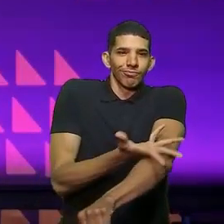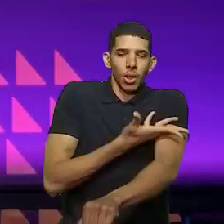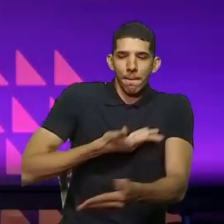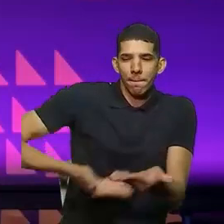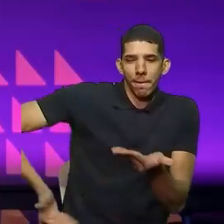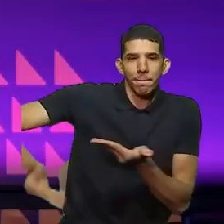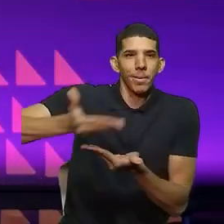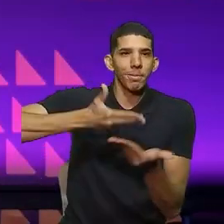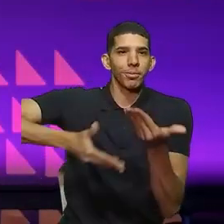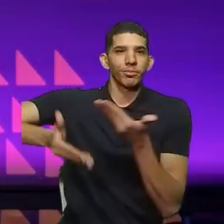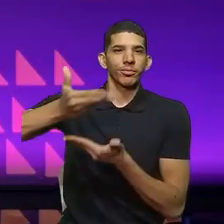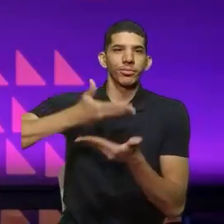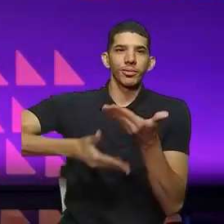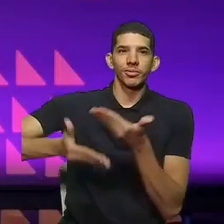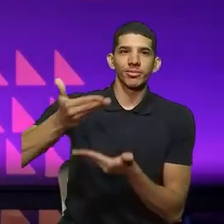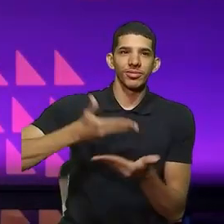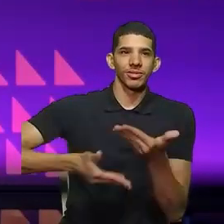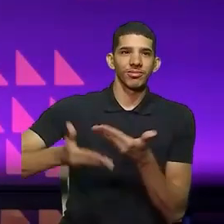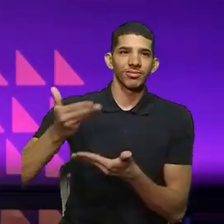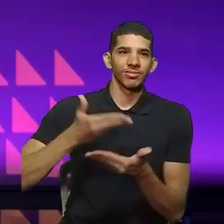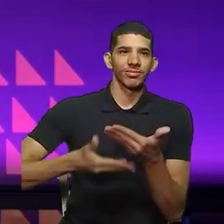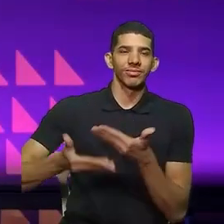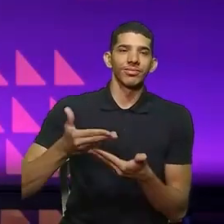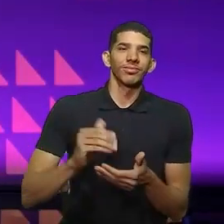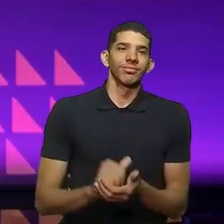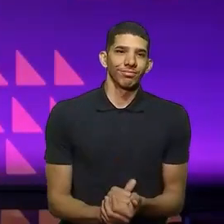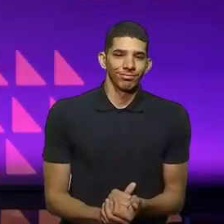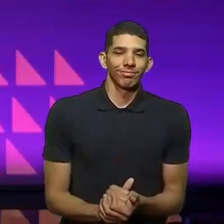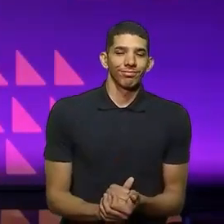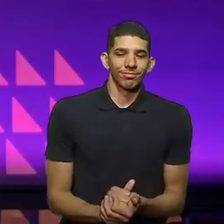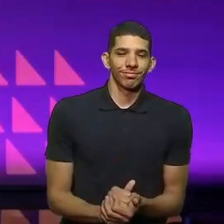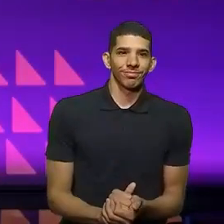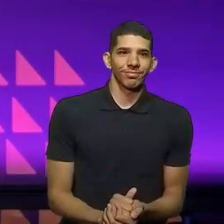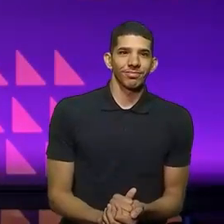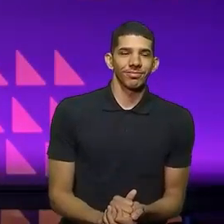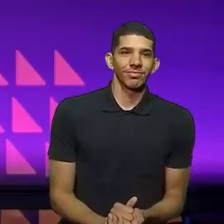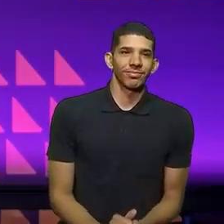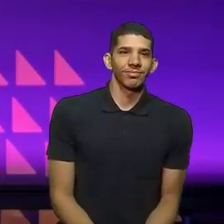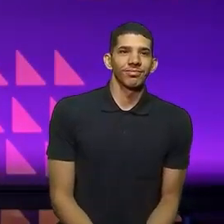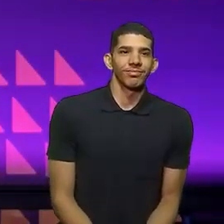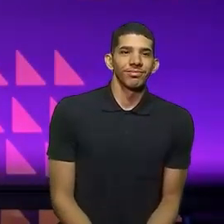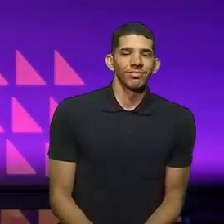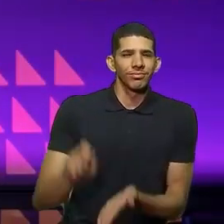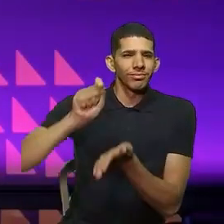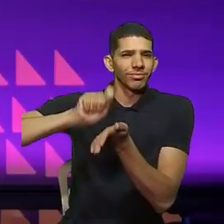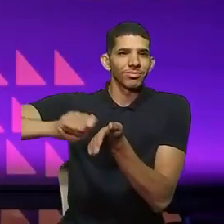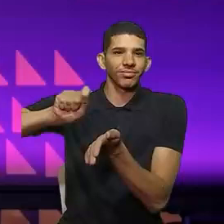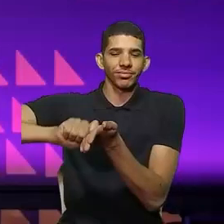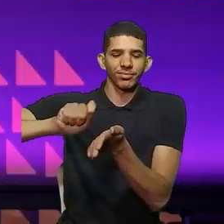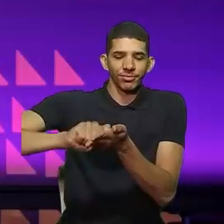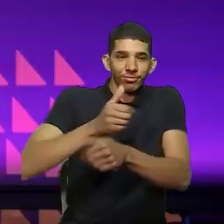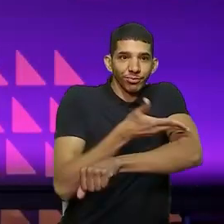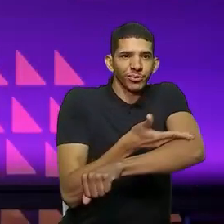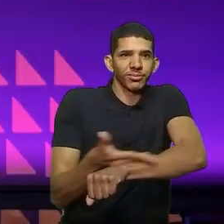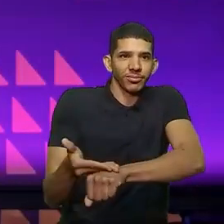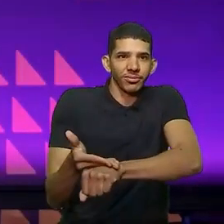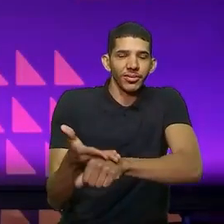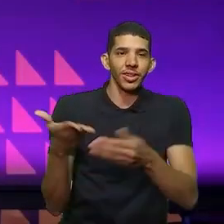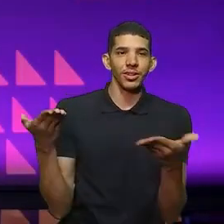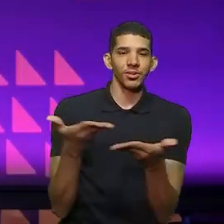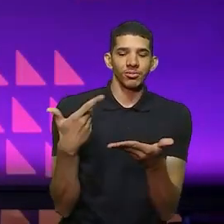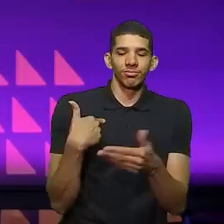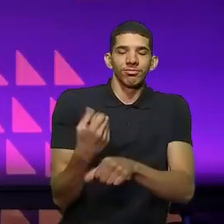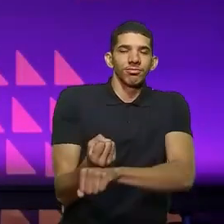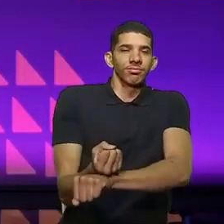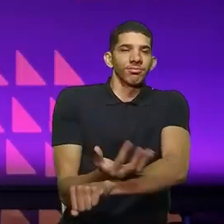marcas patrocinadoras do evento. O palco possui uma longa mesa azul marinho e branca. Os convidados se assentam de trás dessa mesa. De